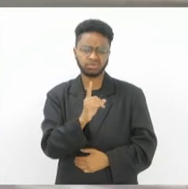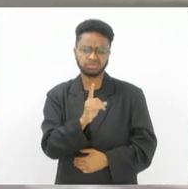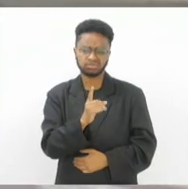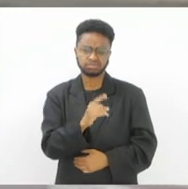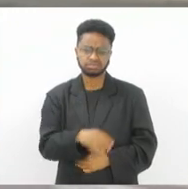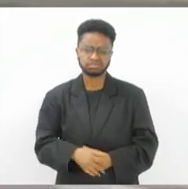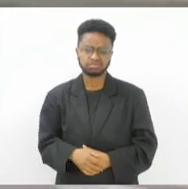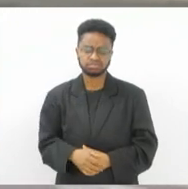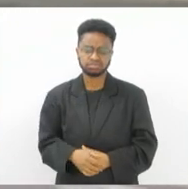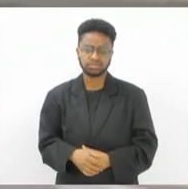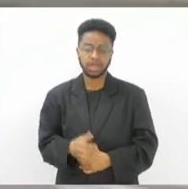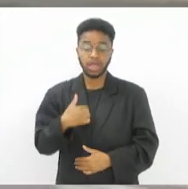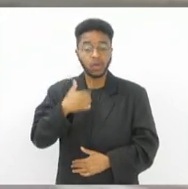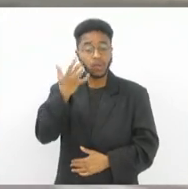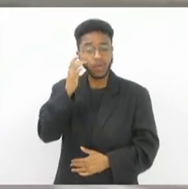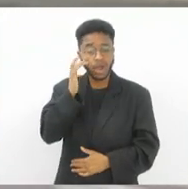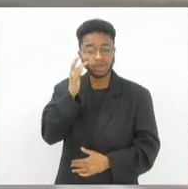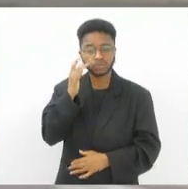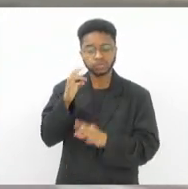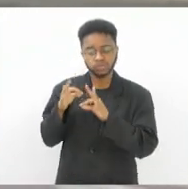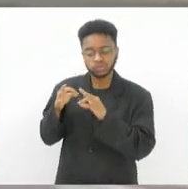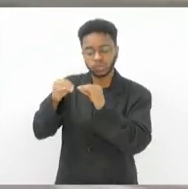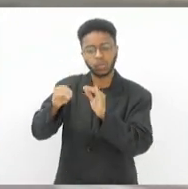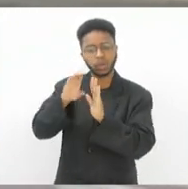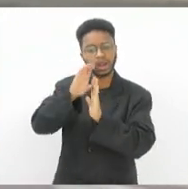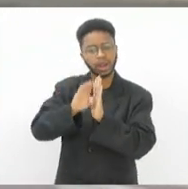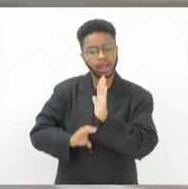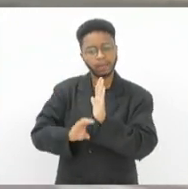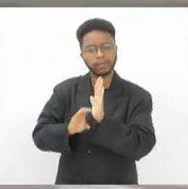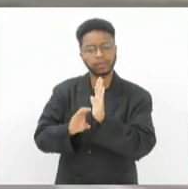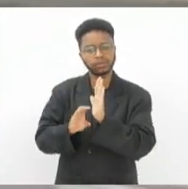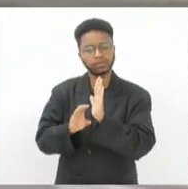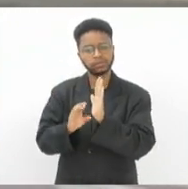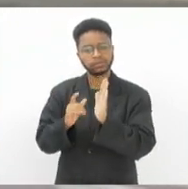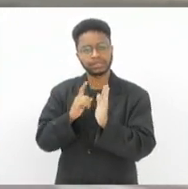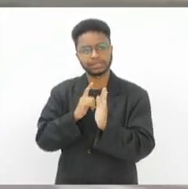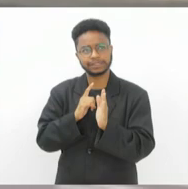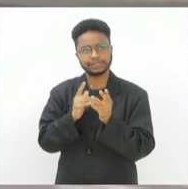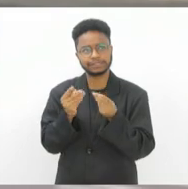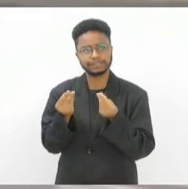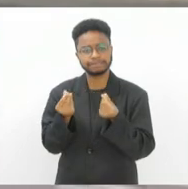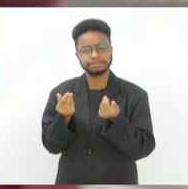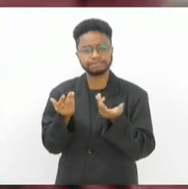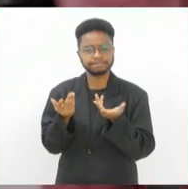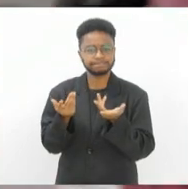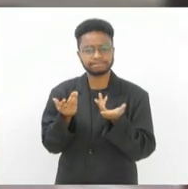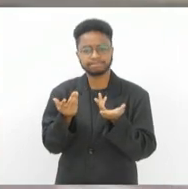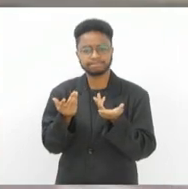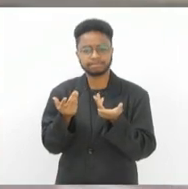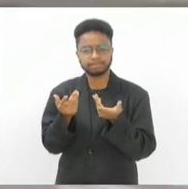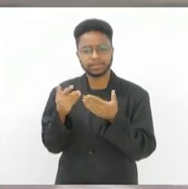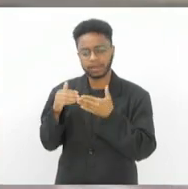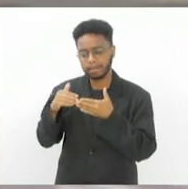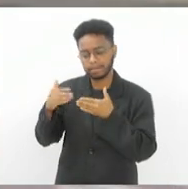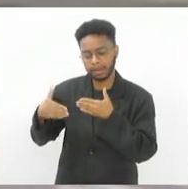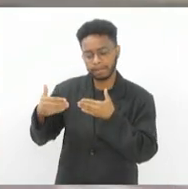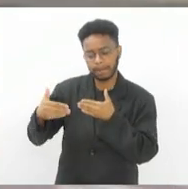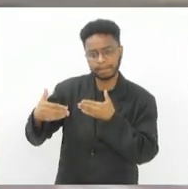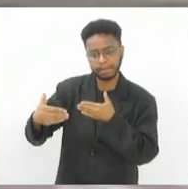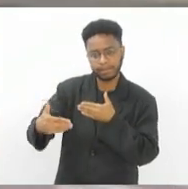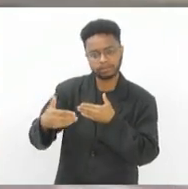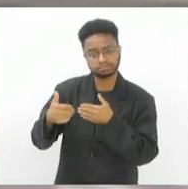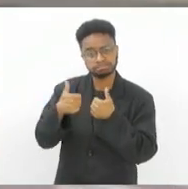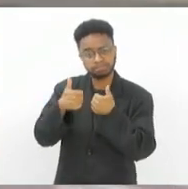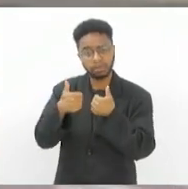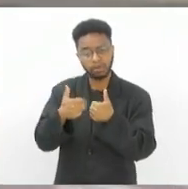Não. Eu acho que todos os capítulos têm uma sequência boa.